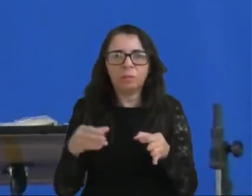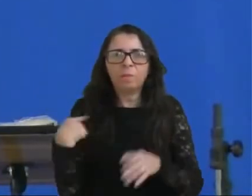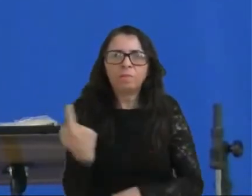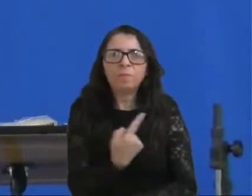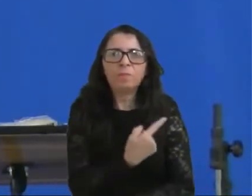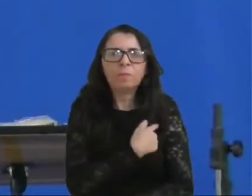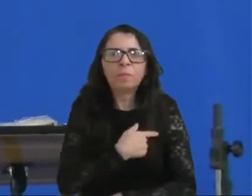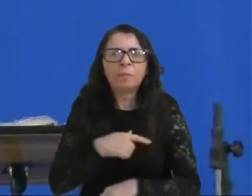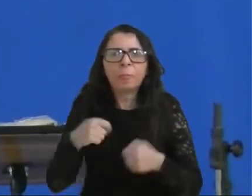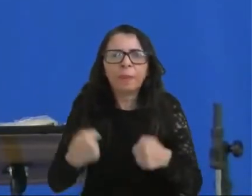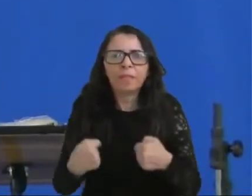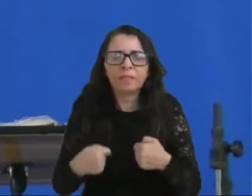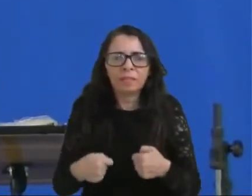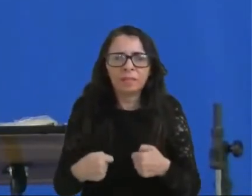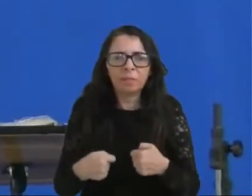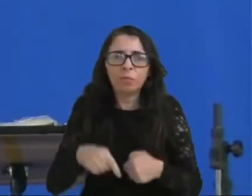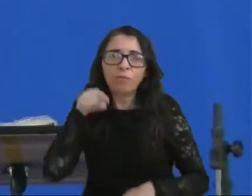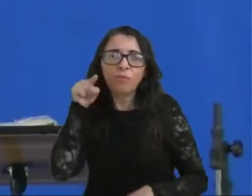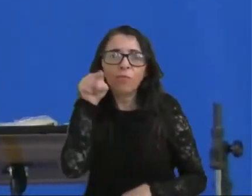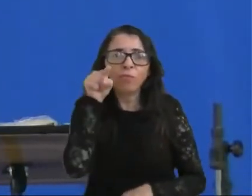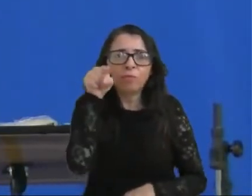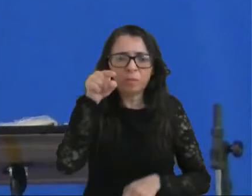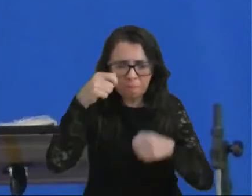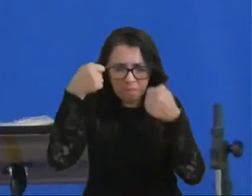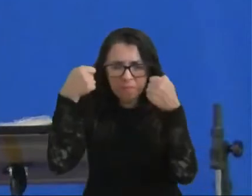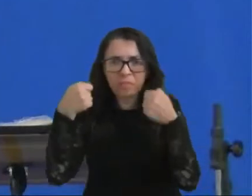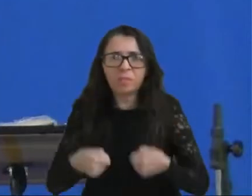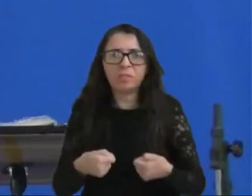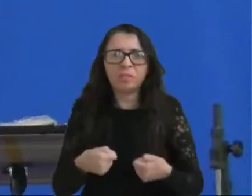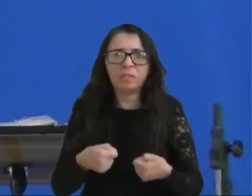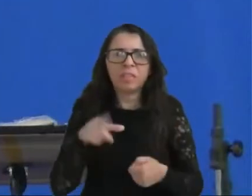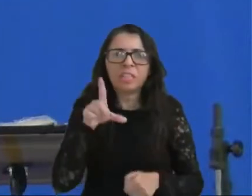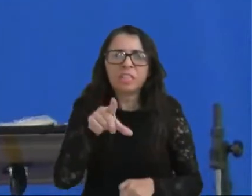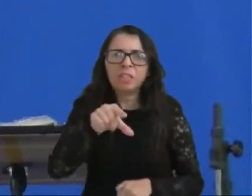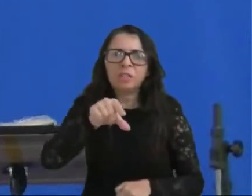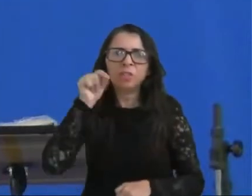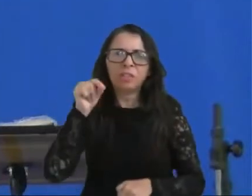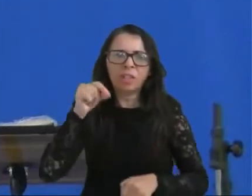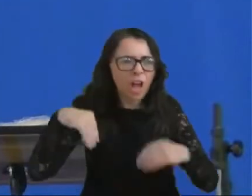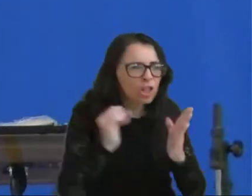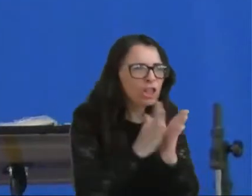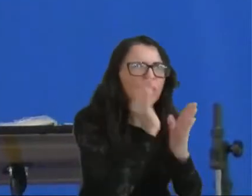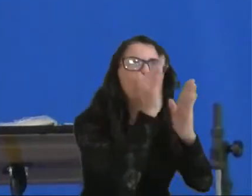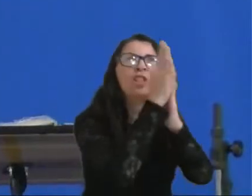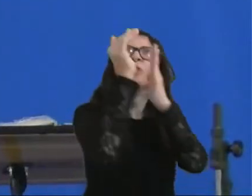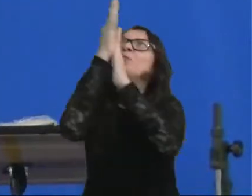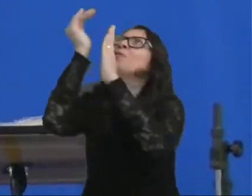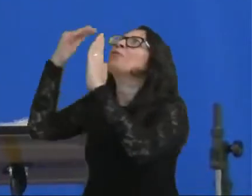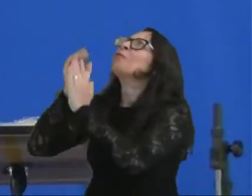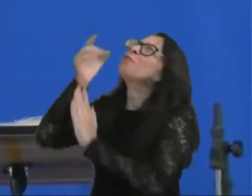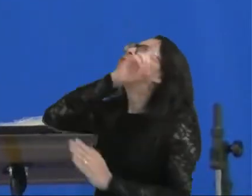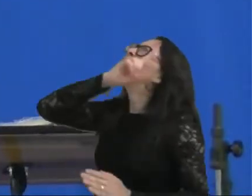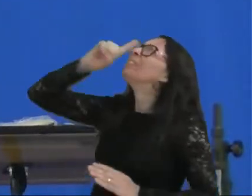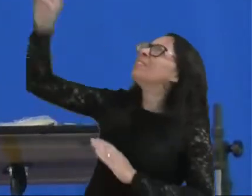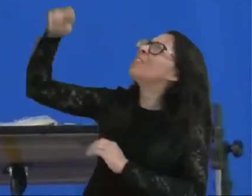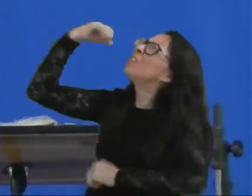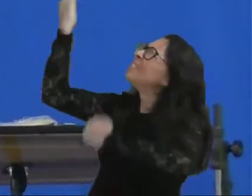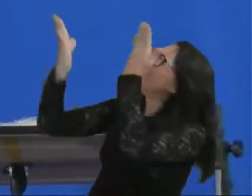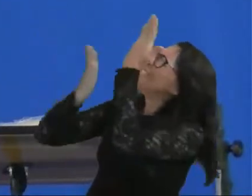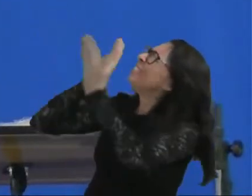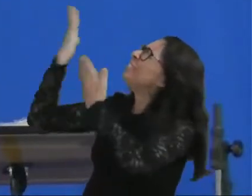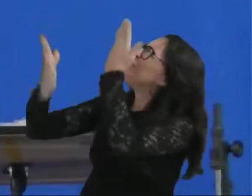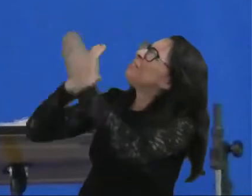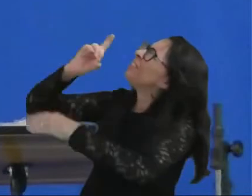Desculpa pela exortação aqui agora, mas cadê os crentes dessa igreja? Cadê os irmãos que estão aqui? Estão com medo? Estão